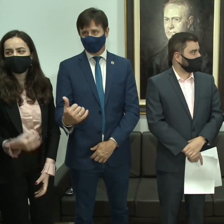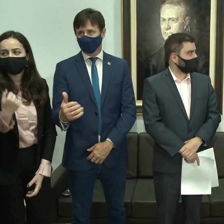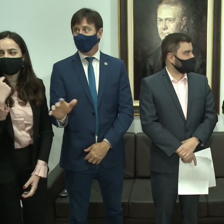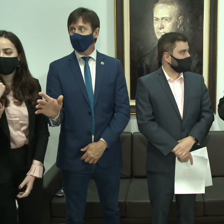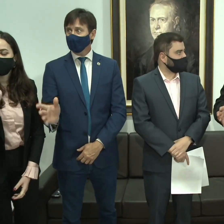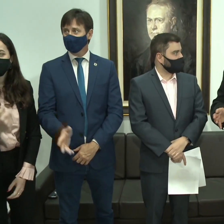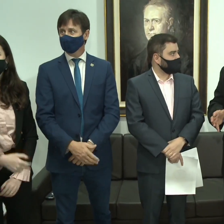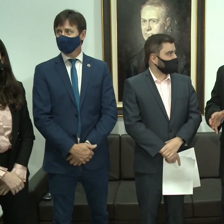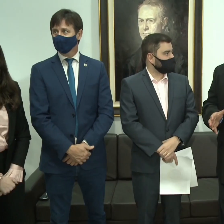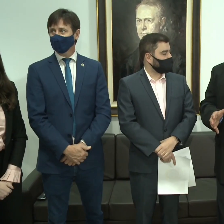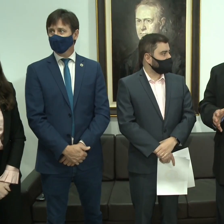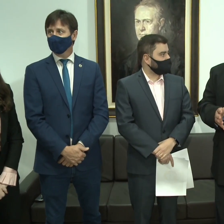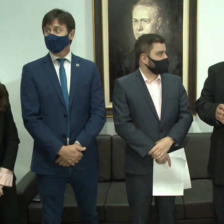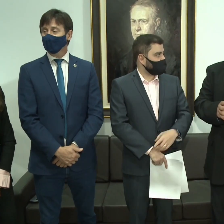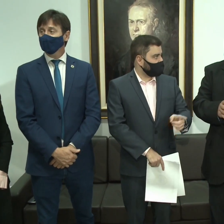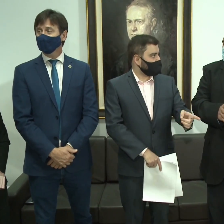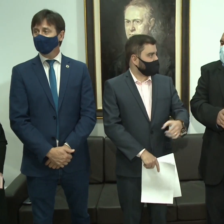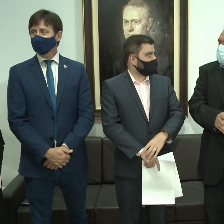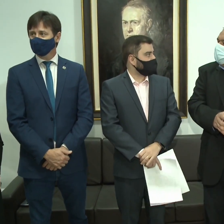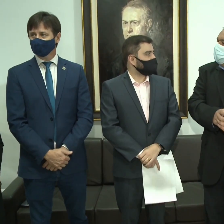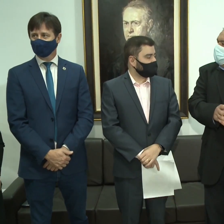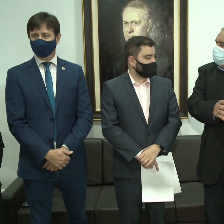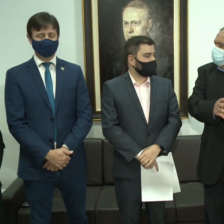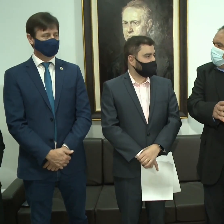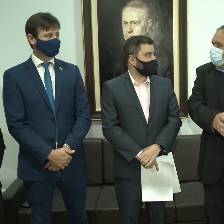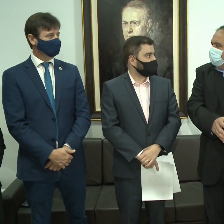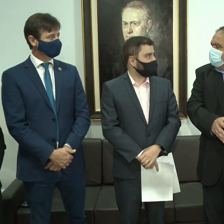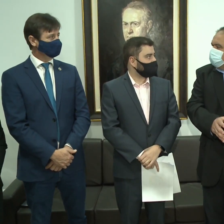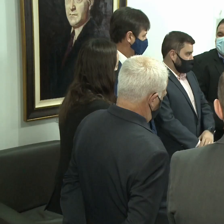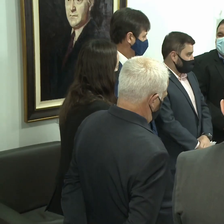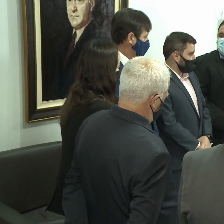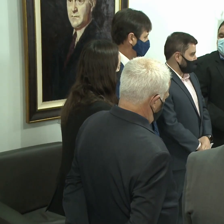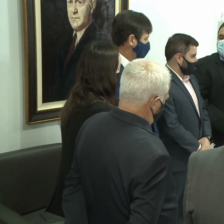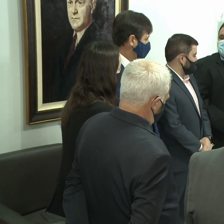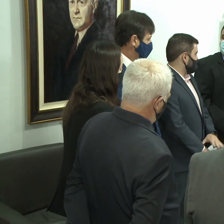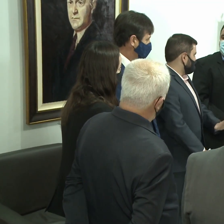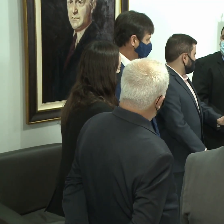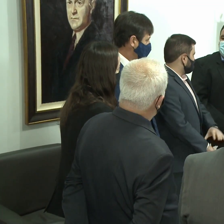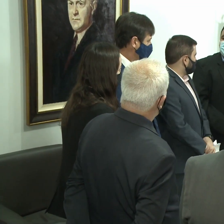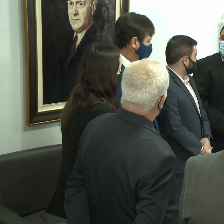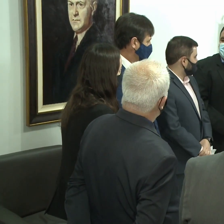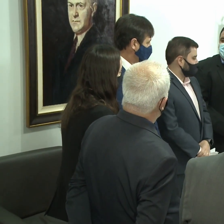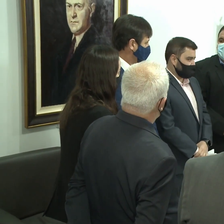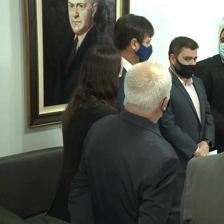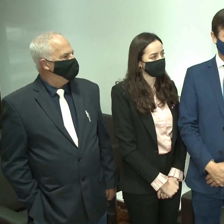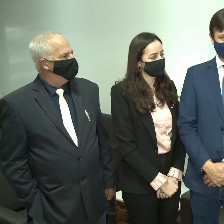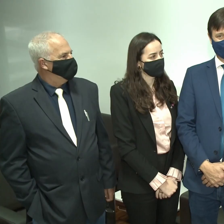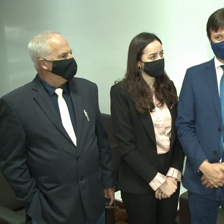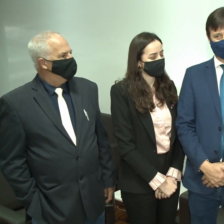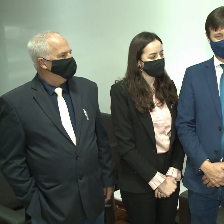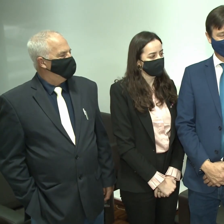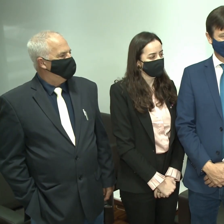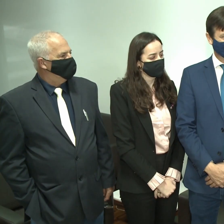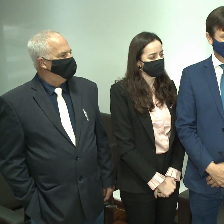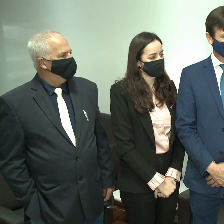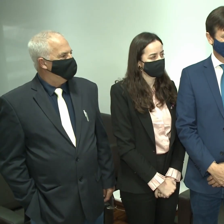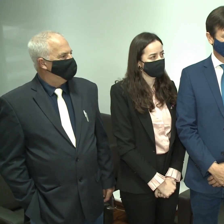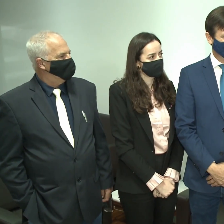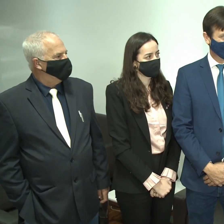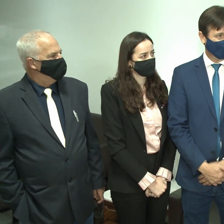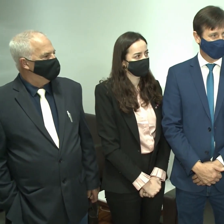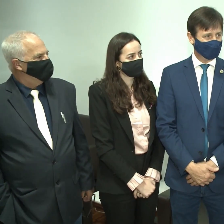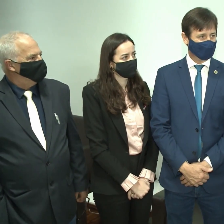sugeridos pelo relator Deputado faisal Karam do PSDB também foram quebrados os sigilos de